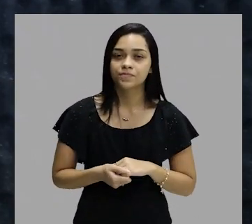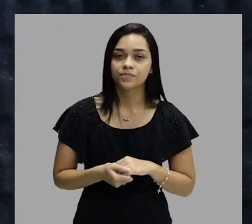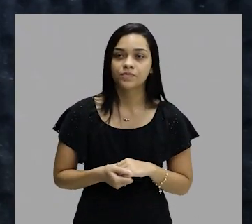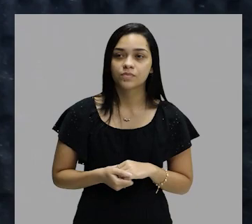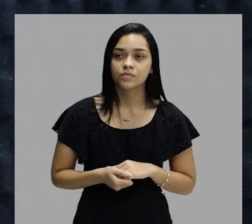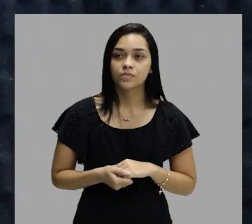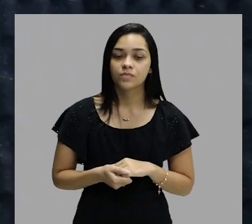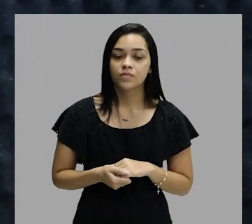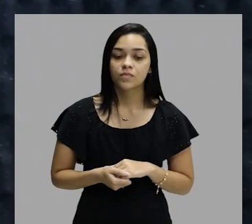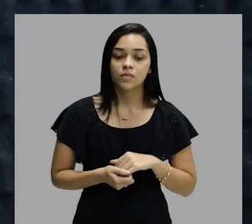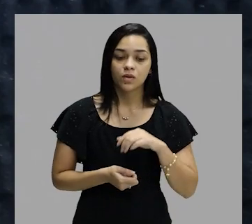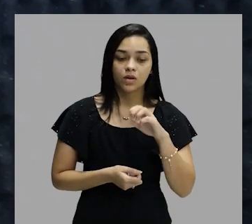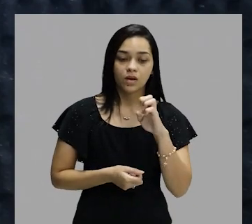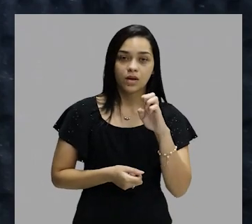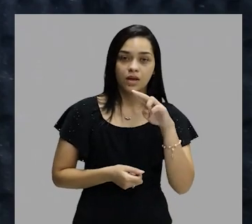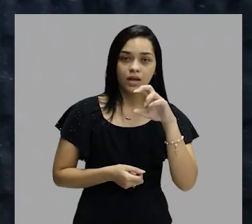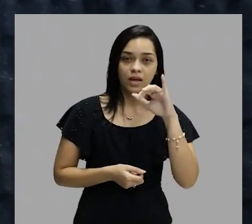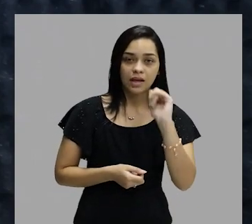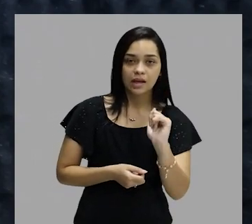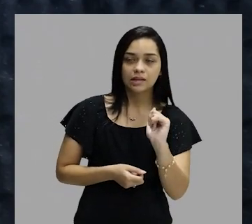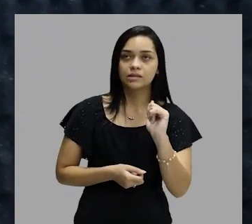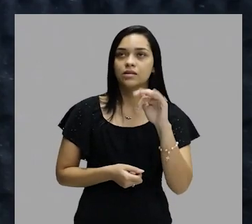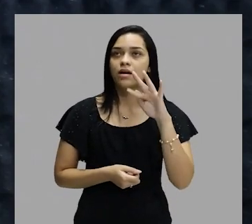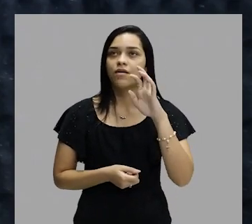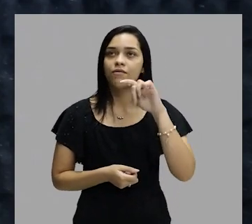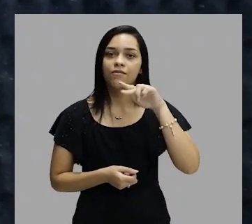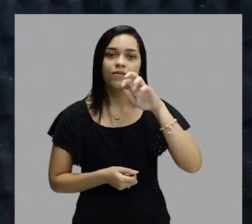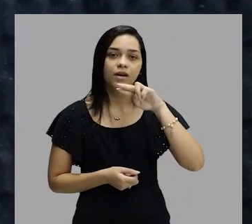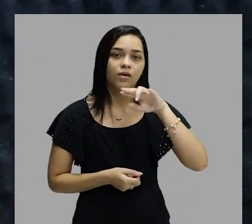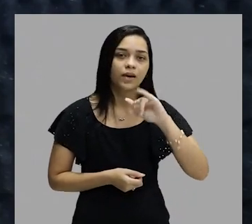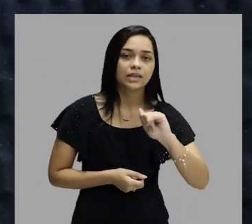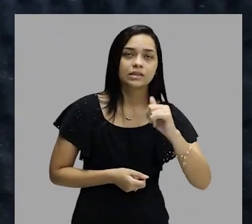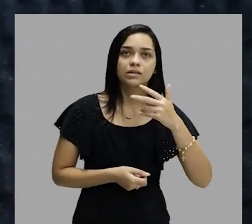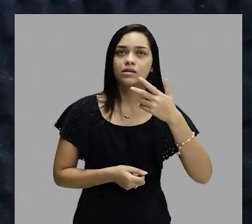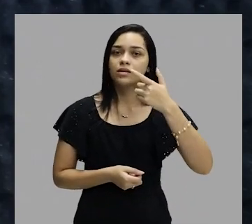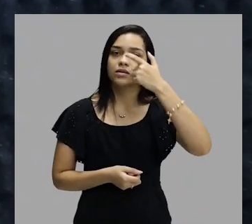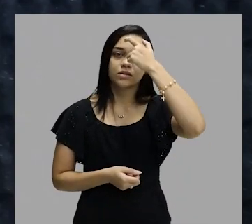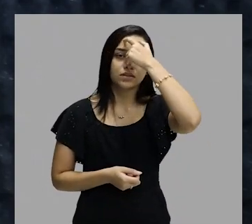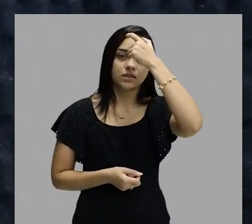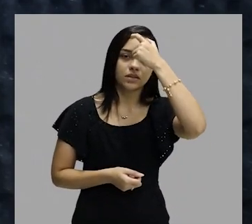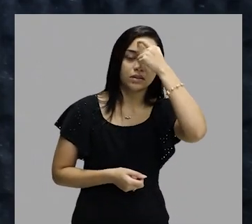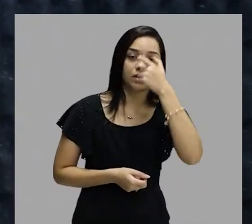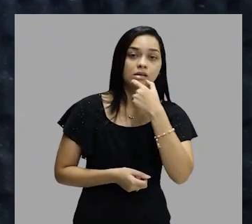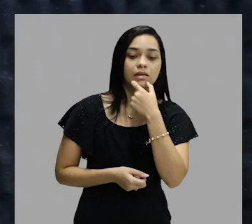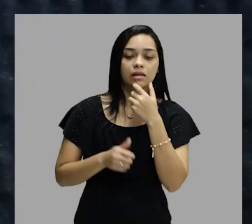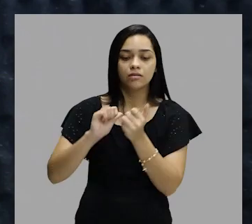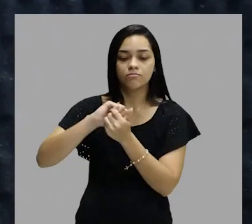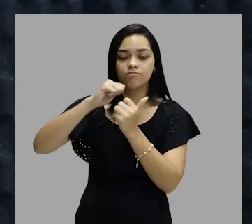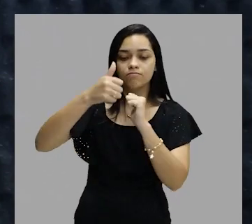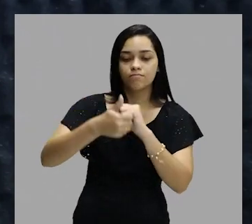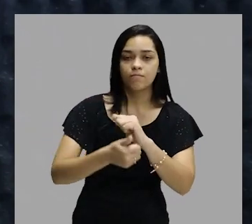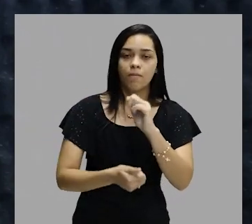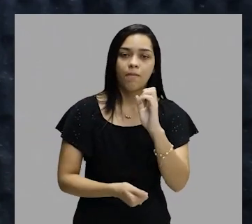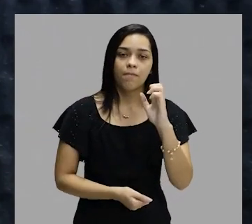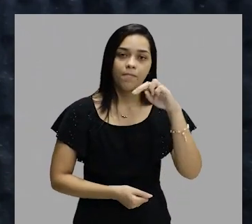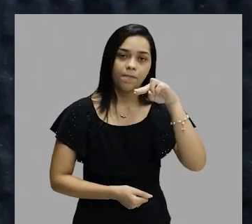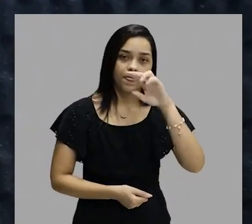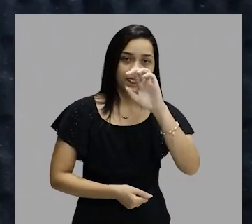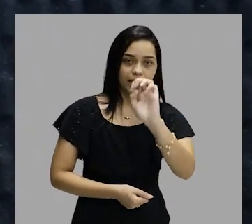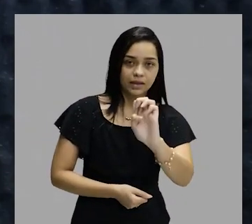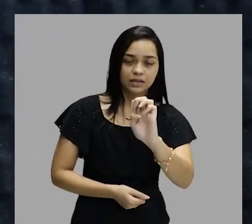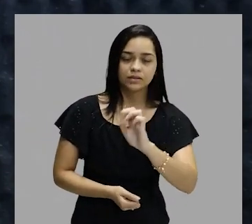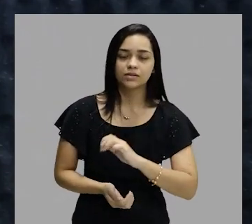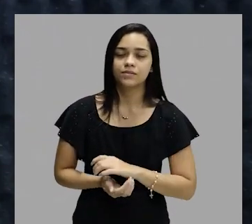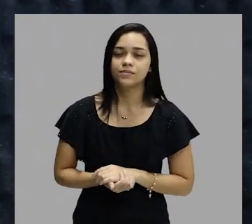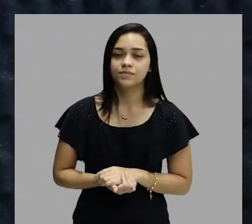O essência, frequência, consciência, em inglês troca por ens.